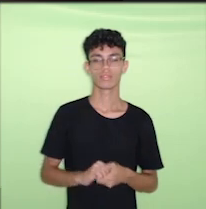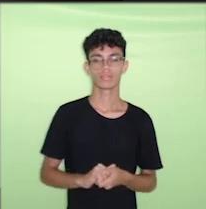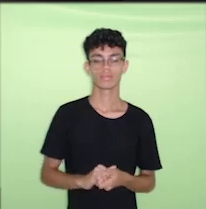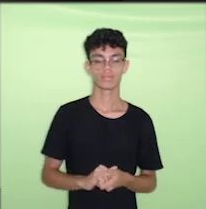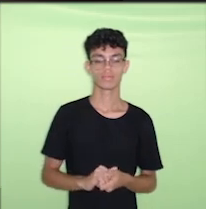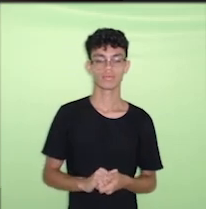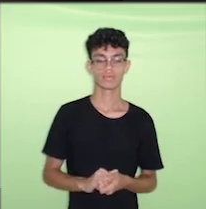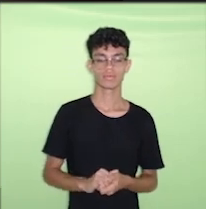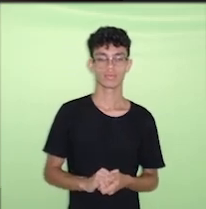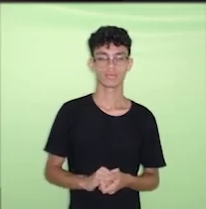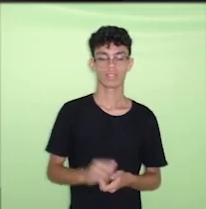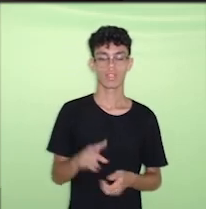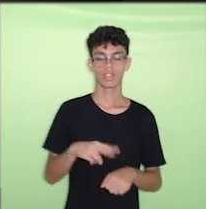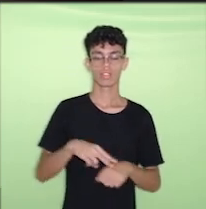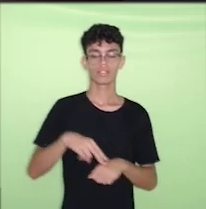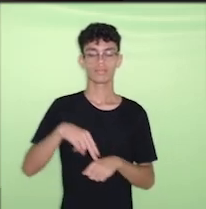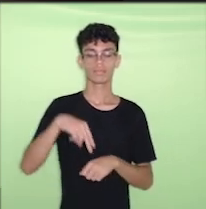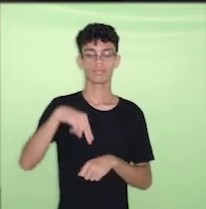Levante-se.